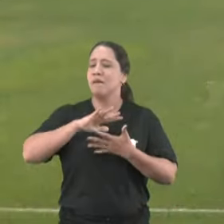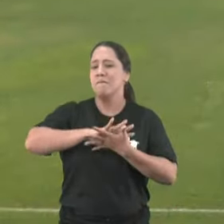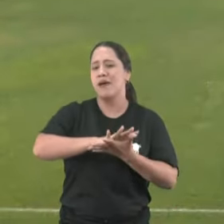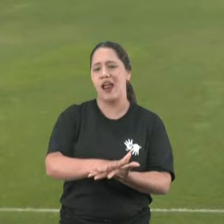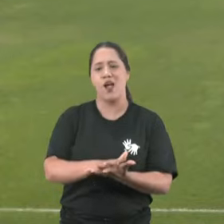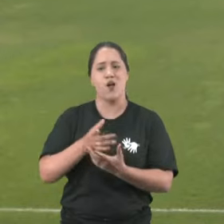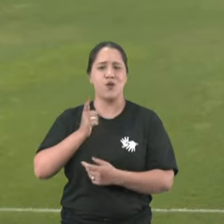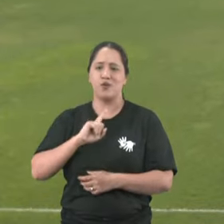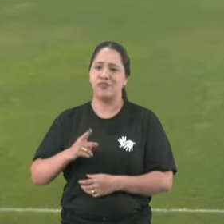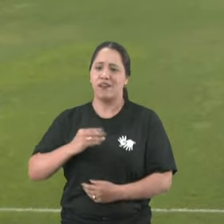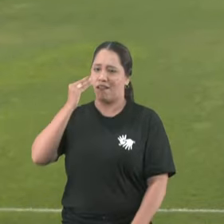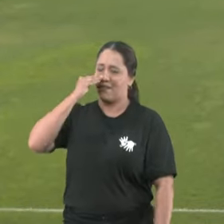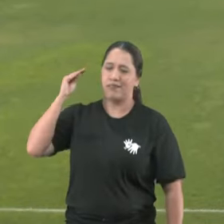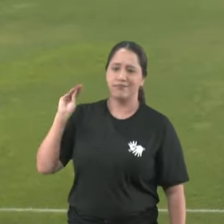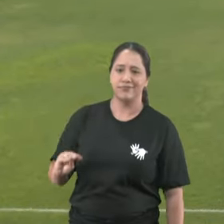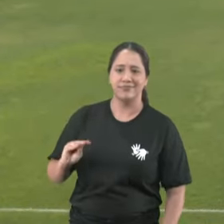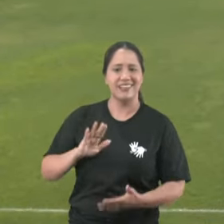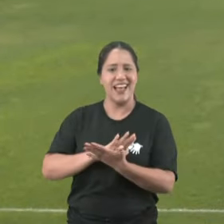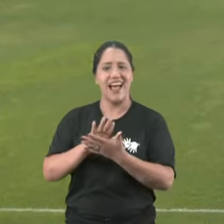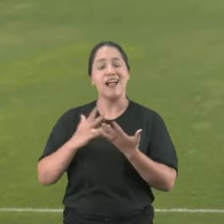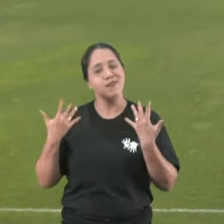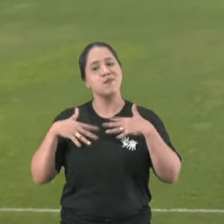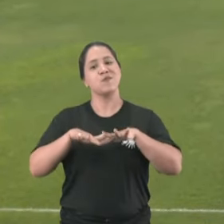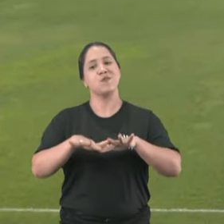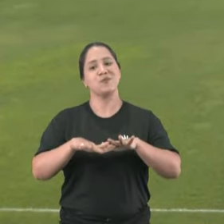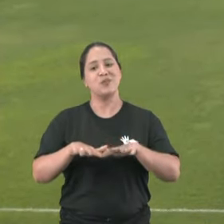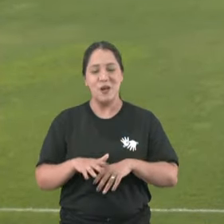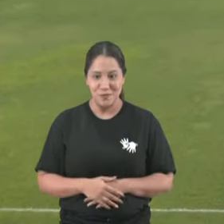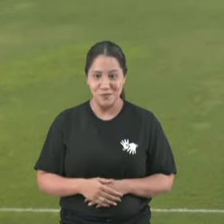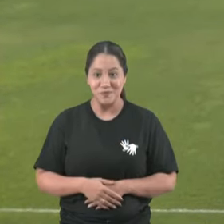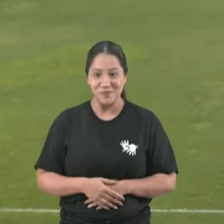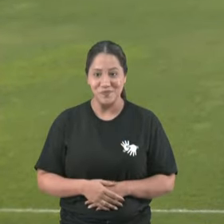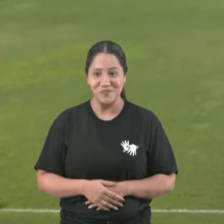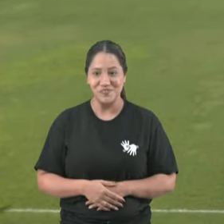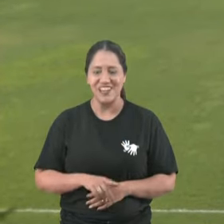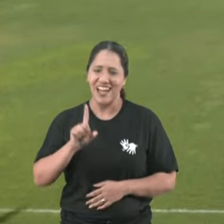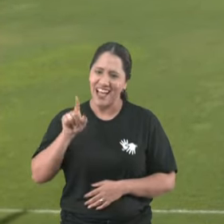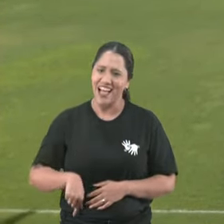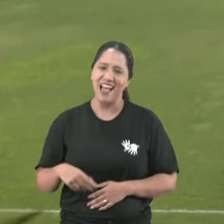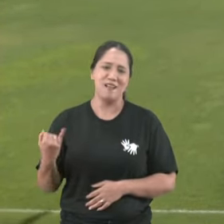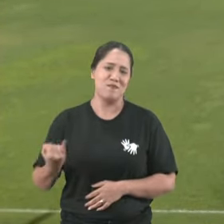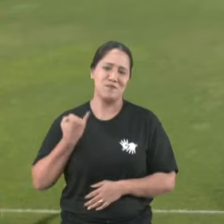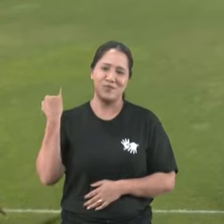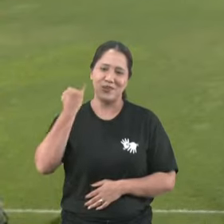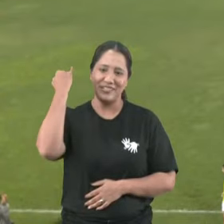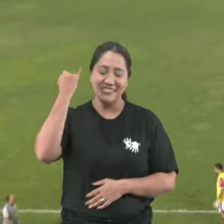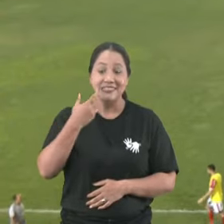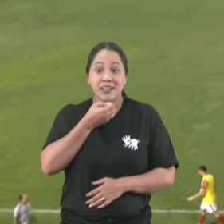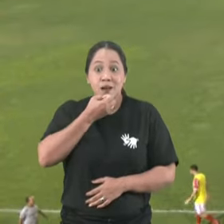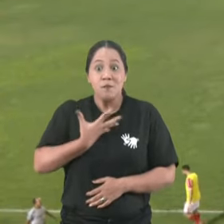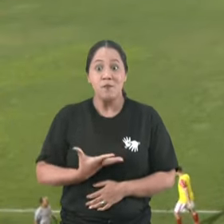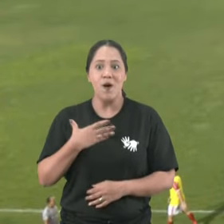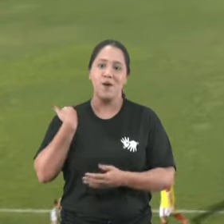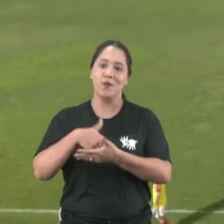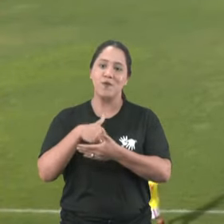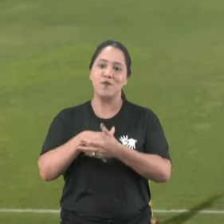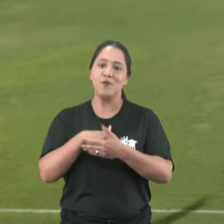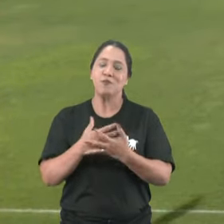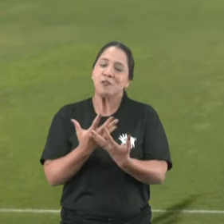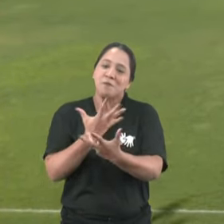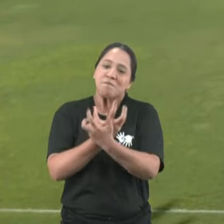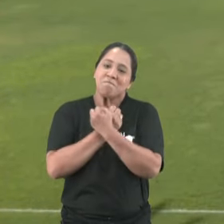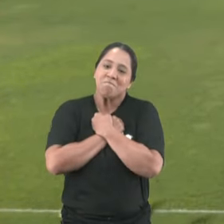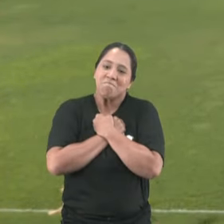sem discriminação, com inclusão, Alberto. Inclusivo, né? É muito importante. E que bom que o futebol abraça uma